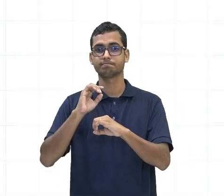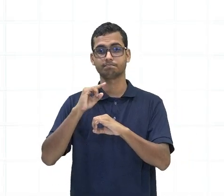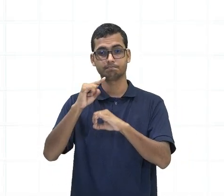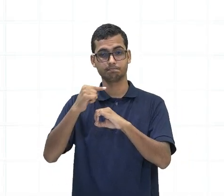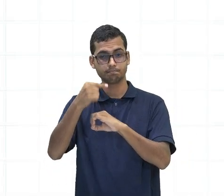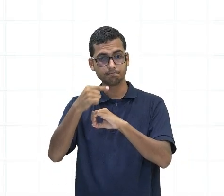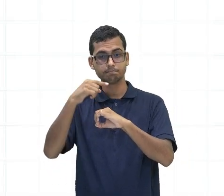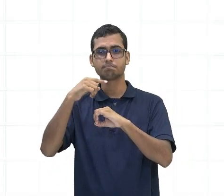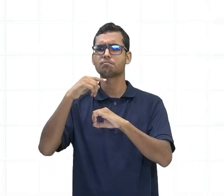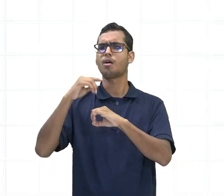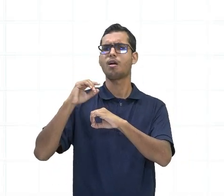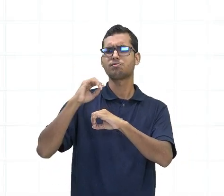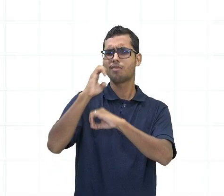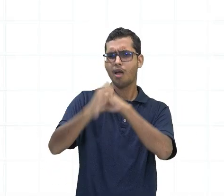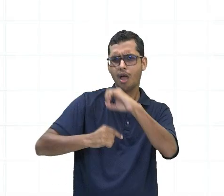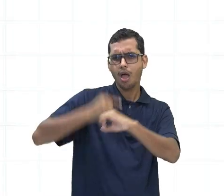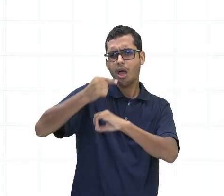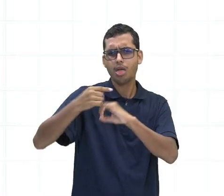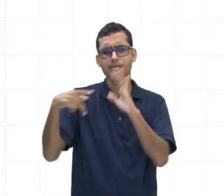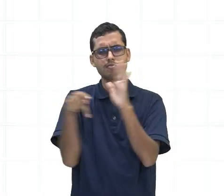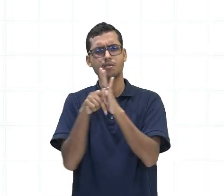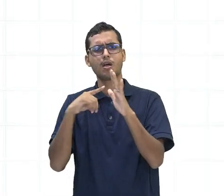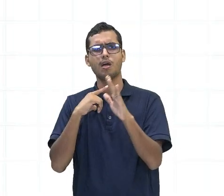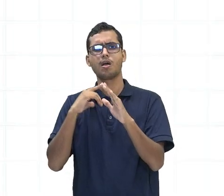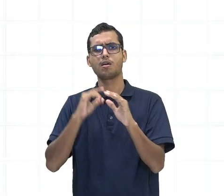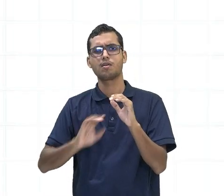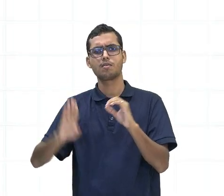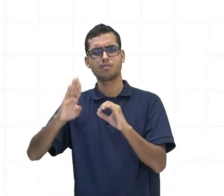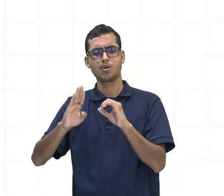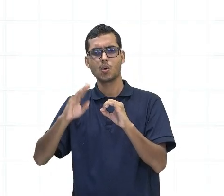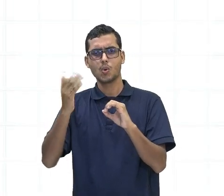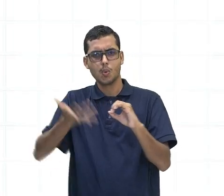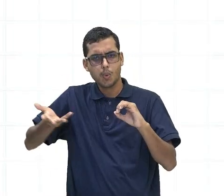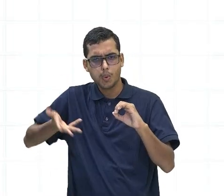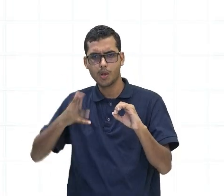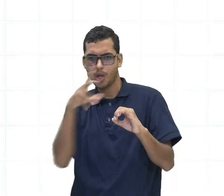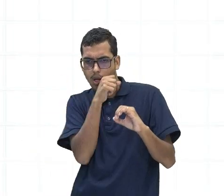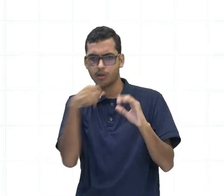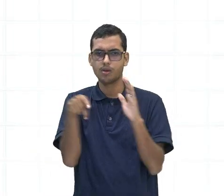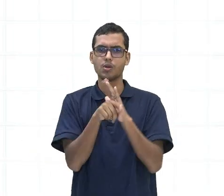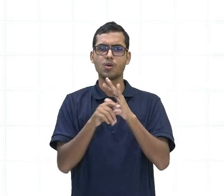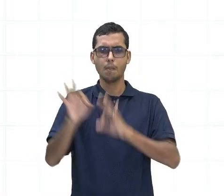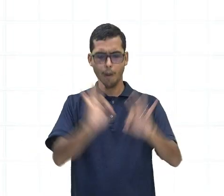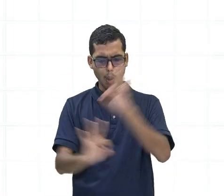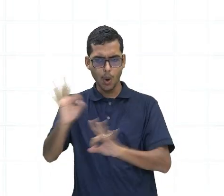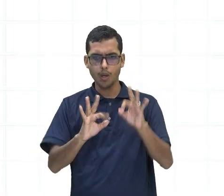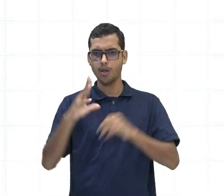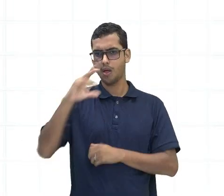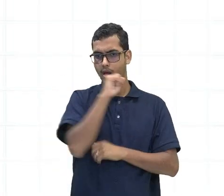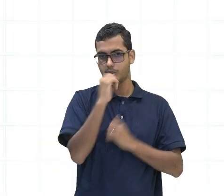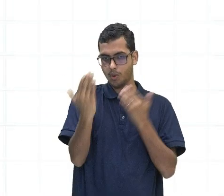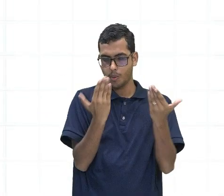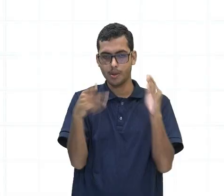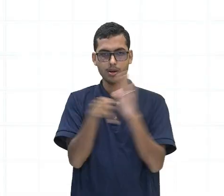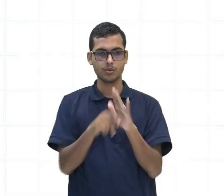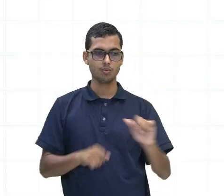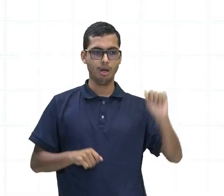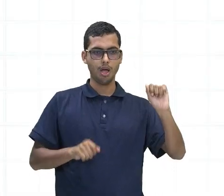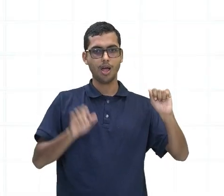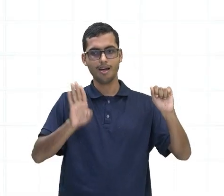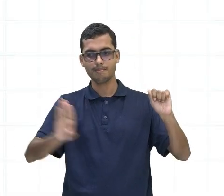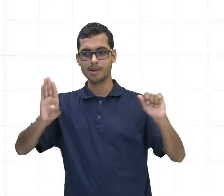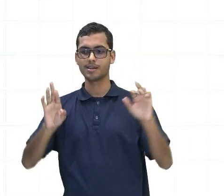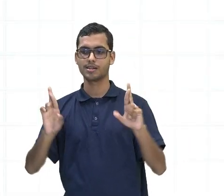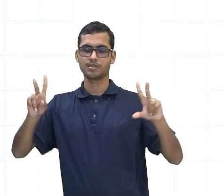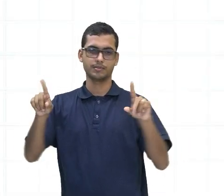por conta disso, são emitidas a uma velocidade bem superior às partículas alfa. Bom, então,